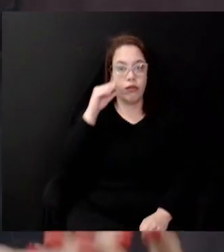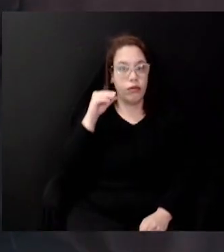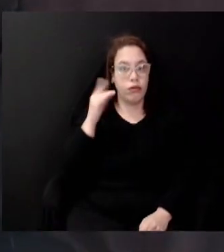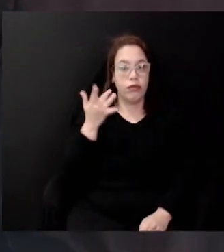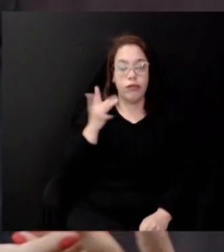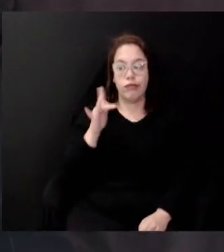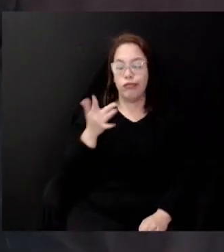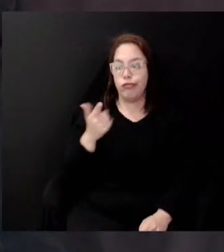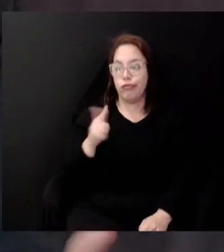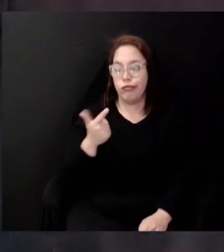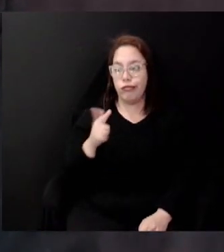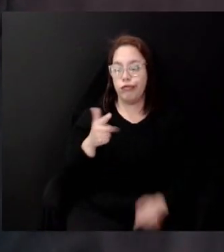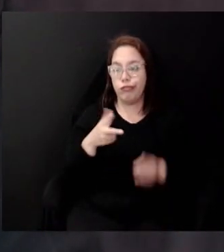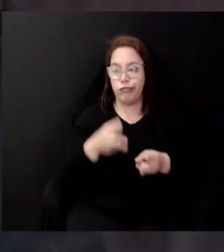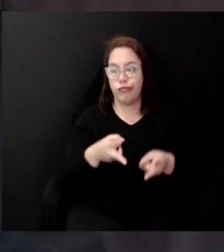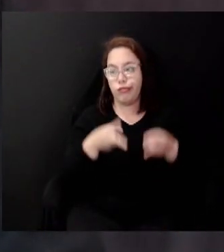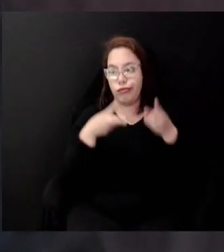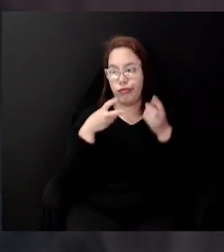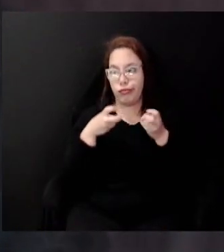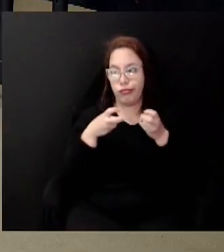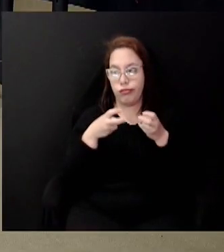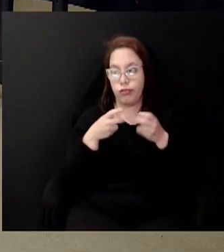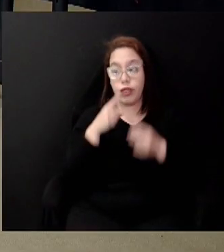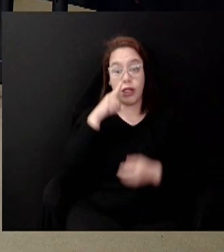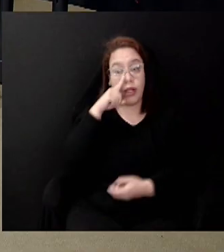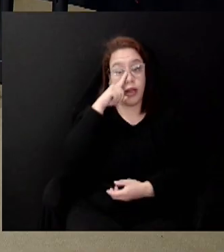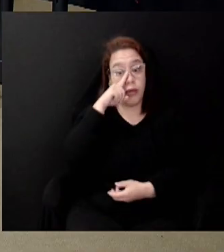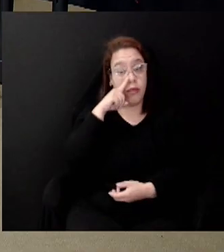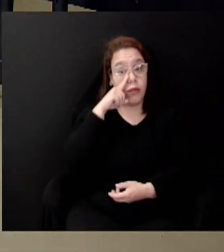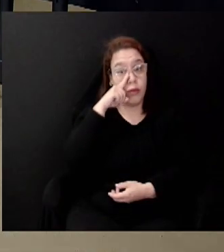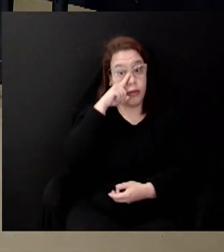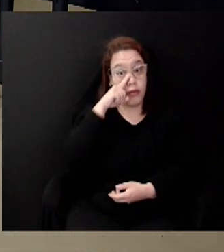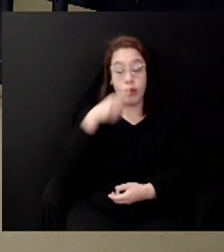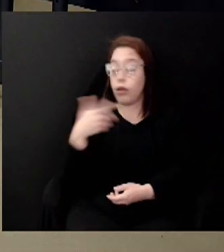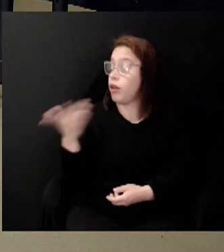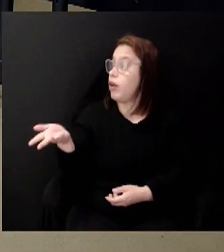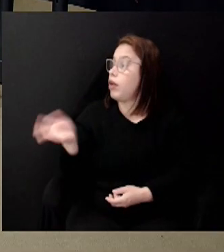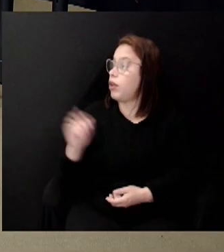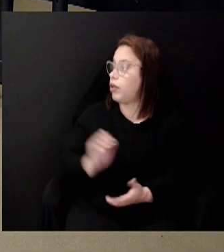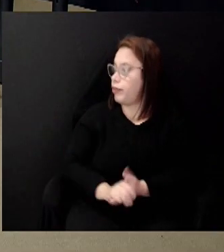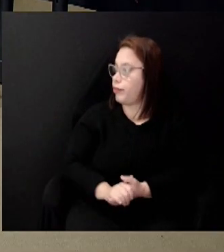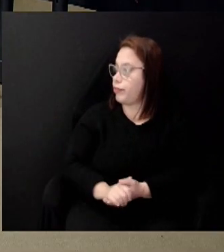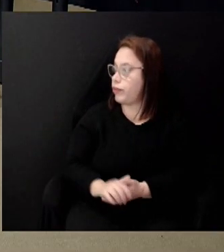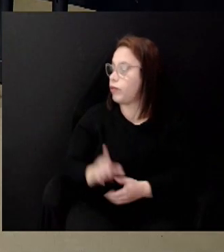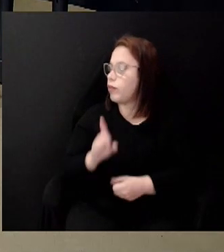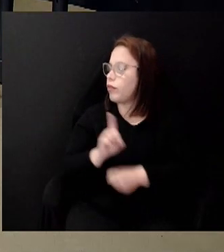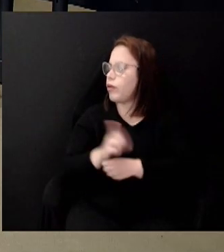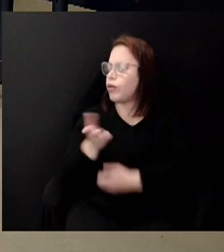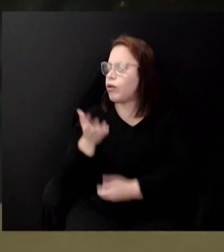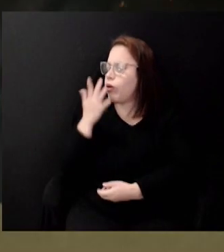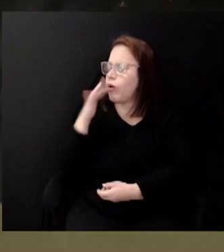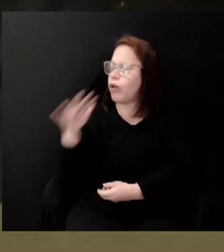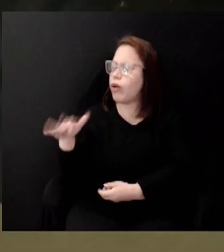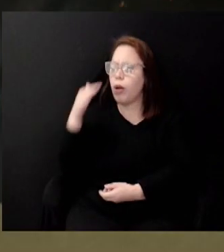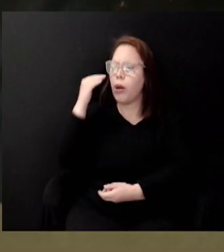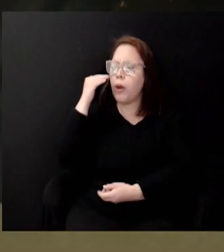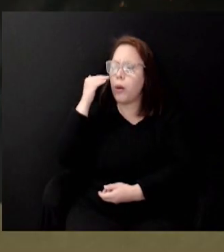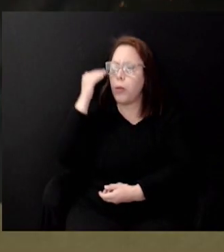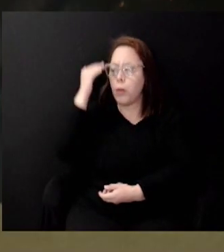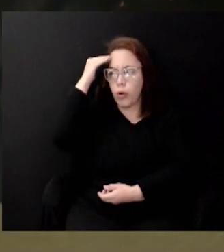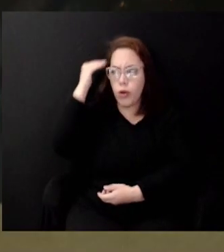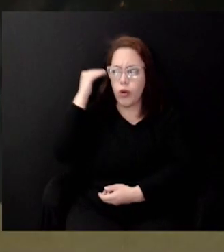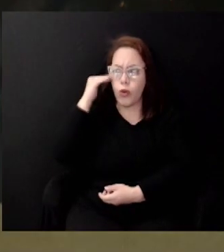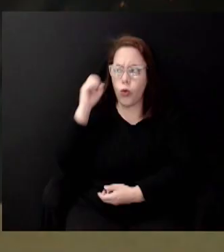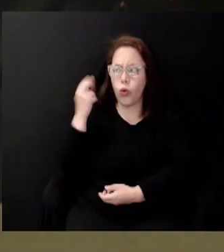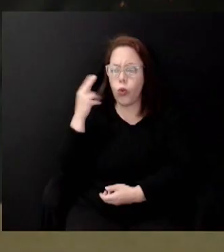para reconhecer esses perigos. Então, quando a doutora fala de crianças e adolescentes, às vezes nem o